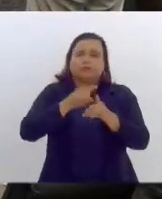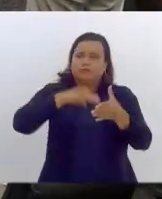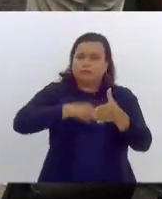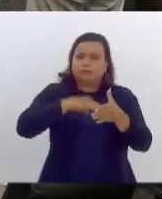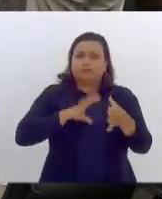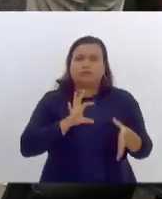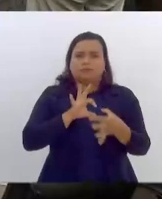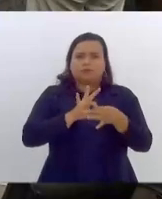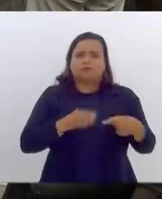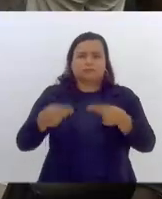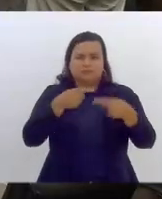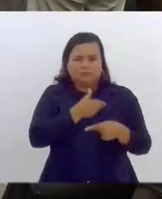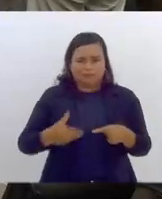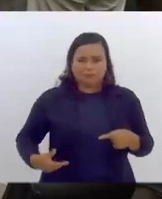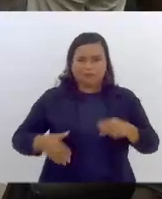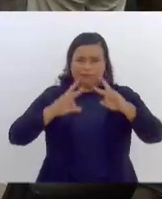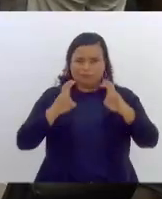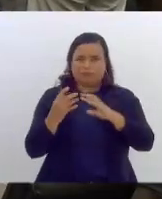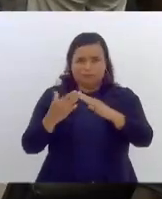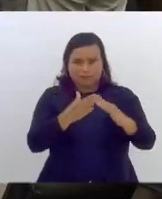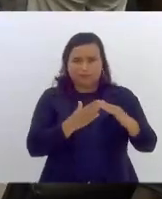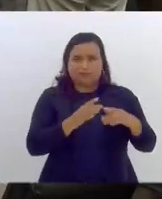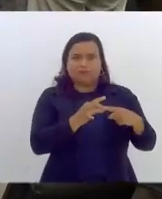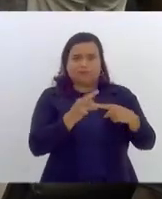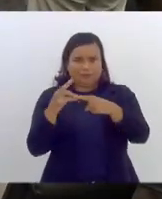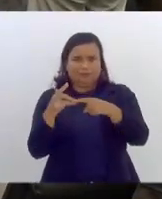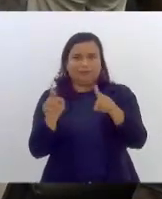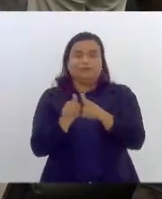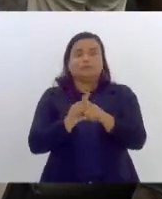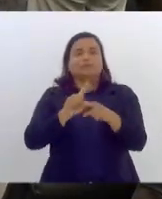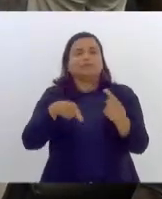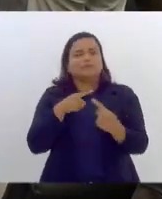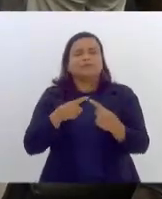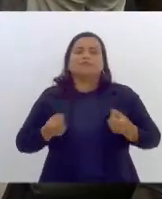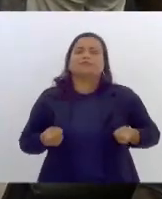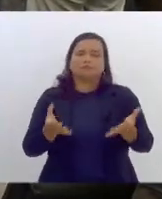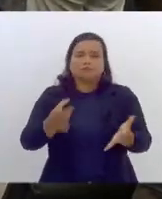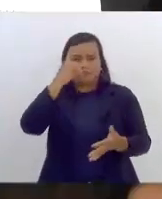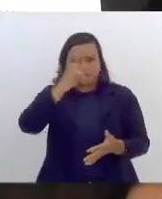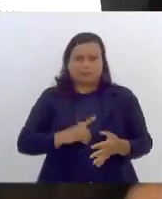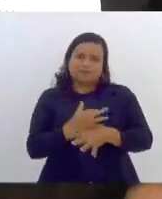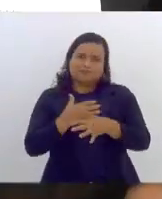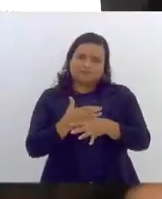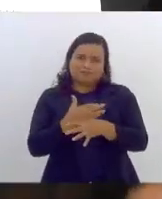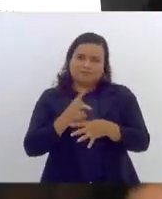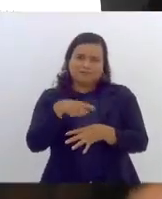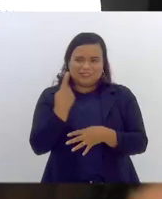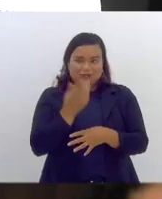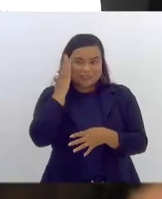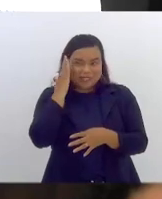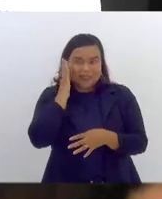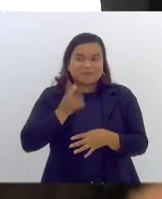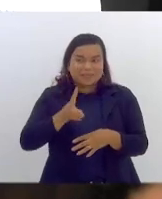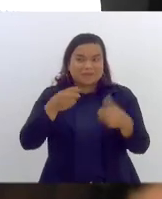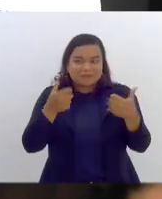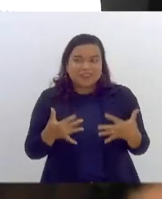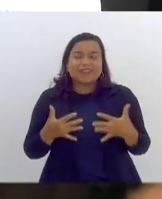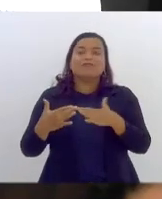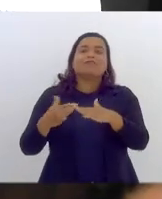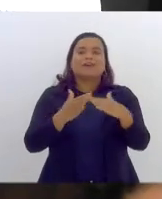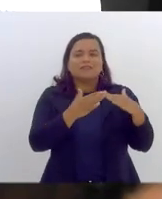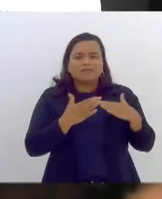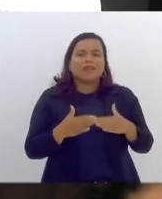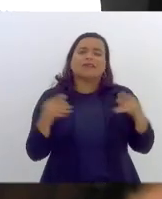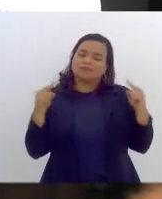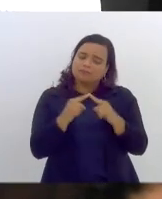políticas públicas sobre as favelas e periferias, no sentido de promover o direito à cidade, aquela coisa que a gente sempre fala, favela também